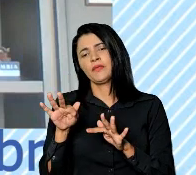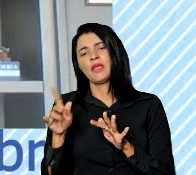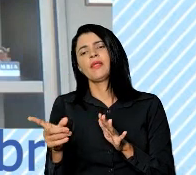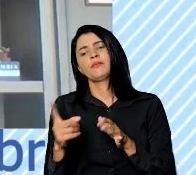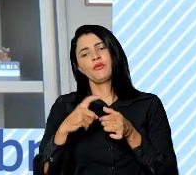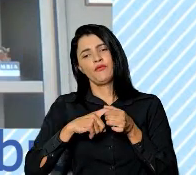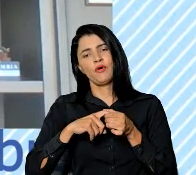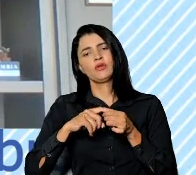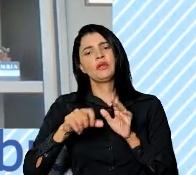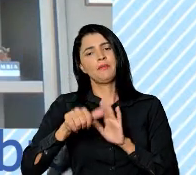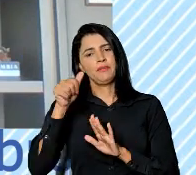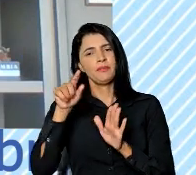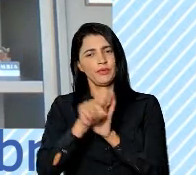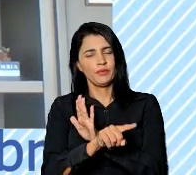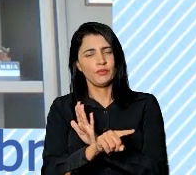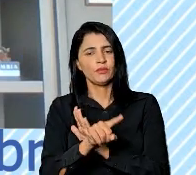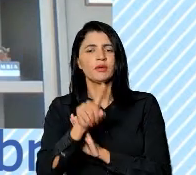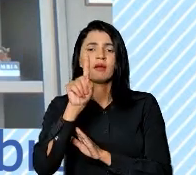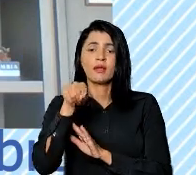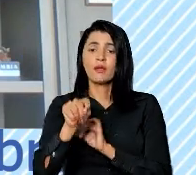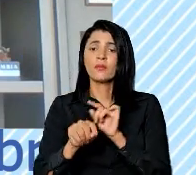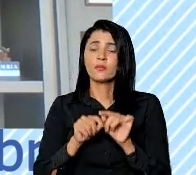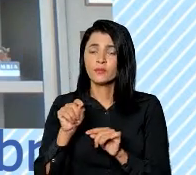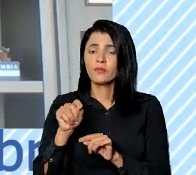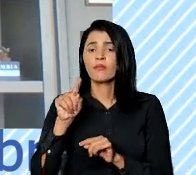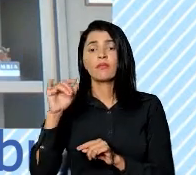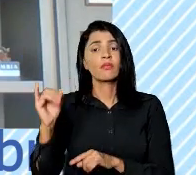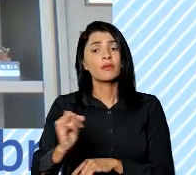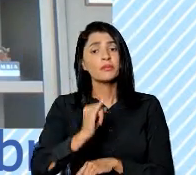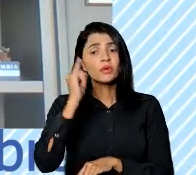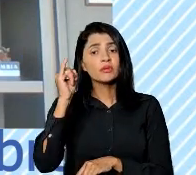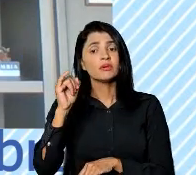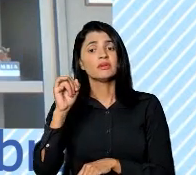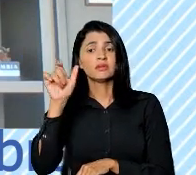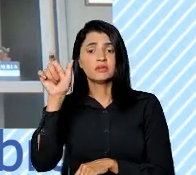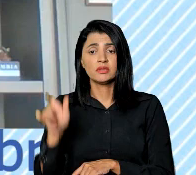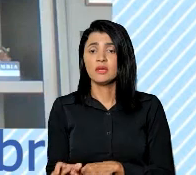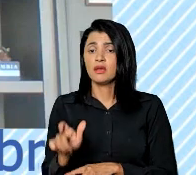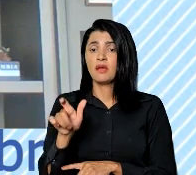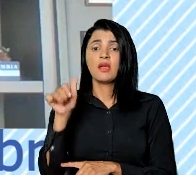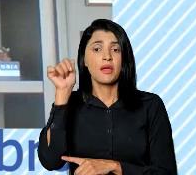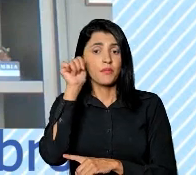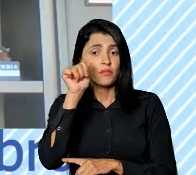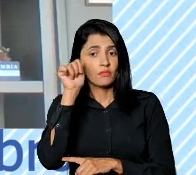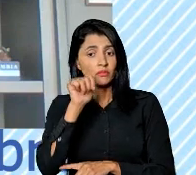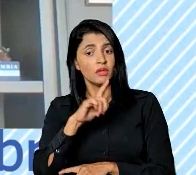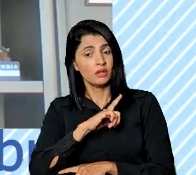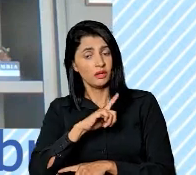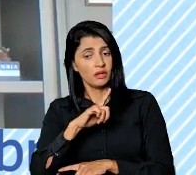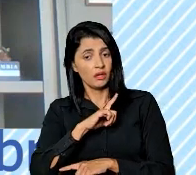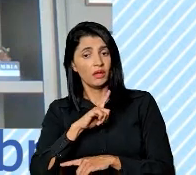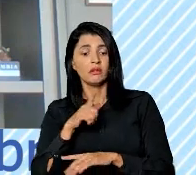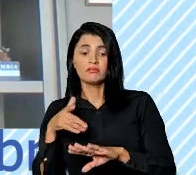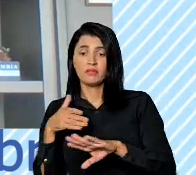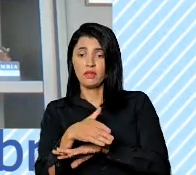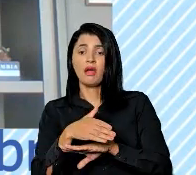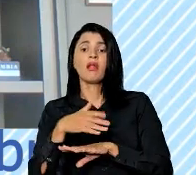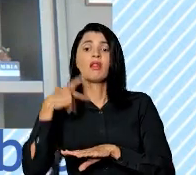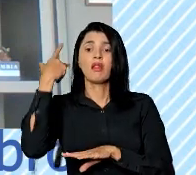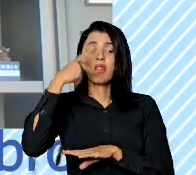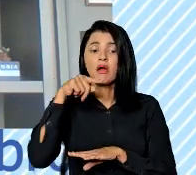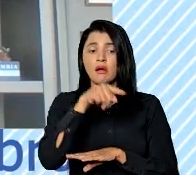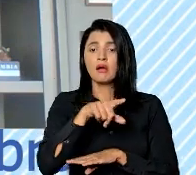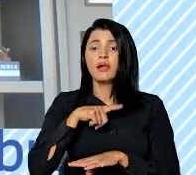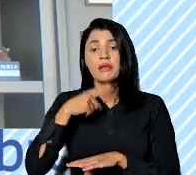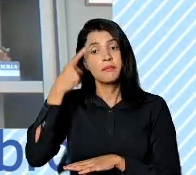a primeira, que é de fato a importância que as mulheres elas têm ao ocuparem o parlamento e pensarem em